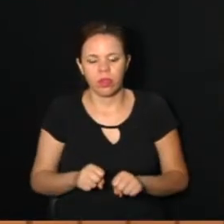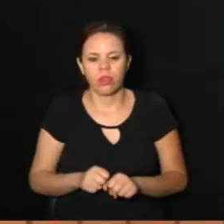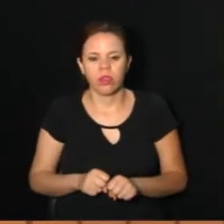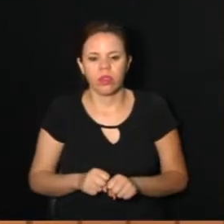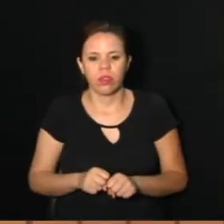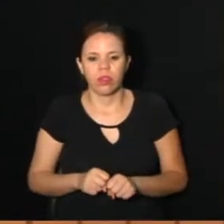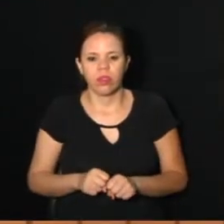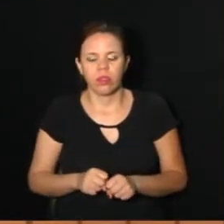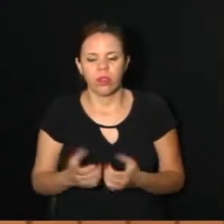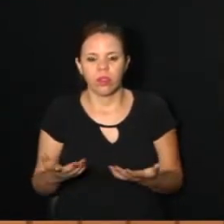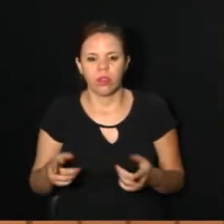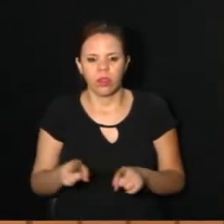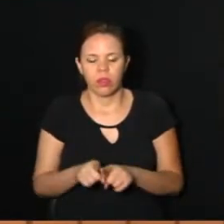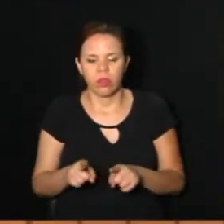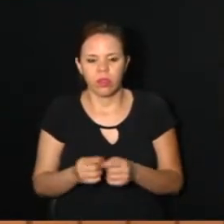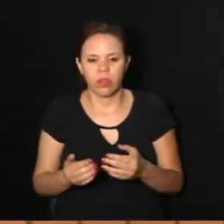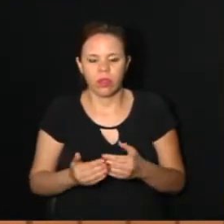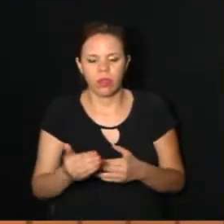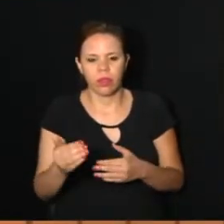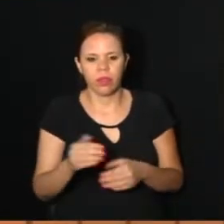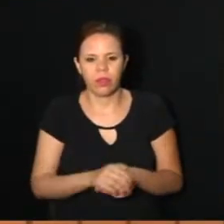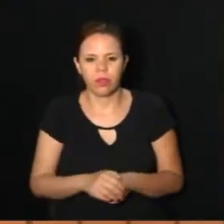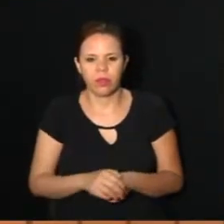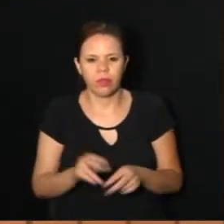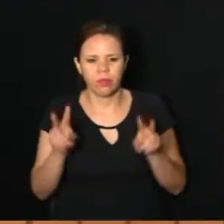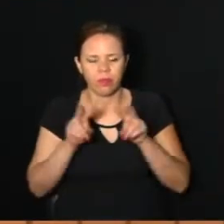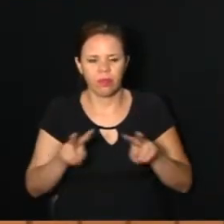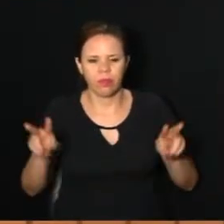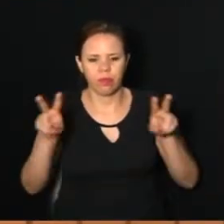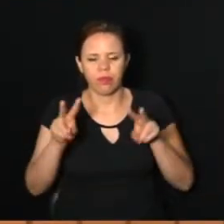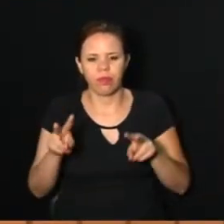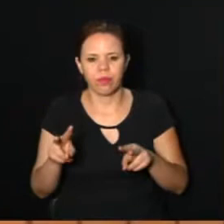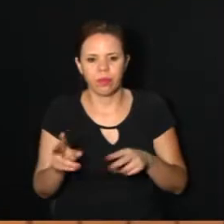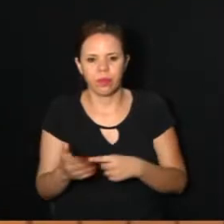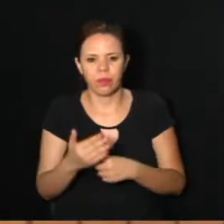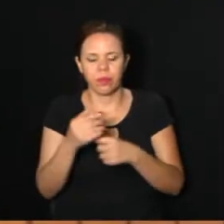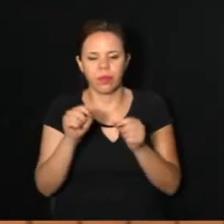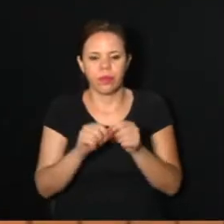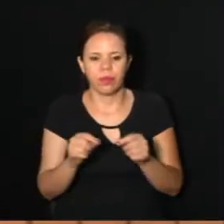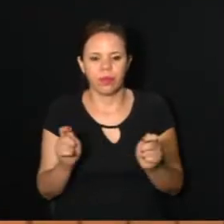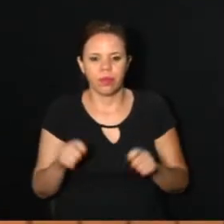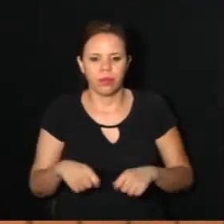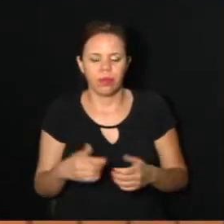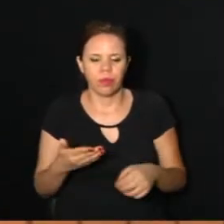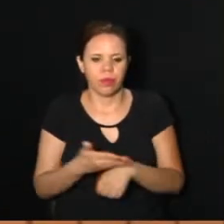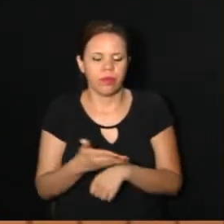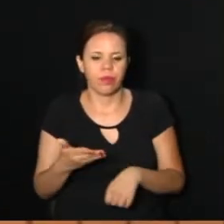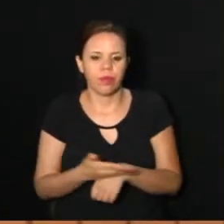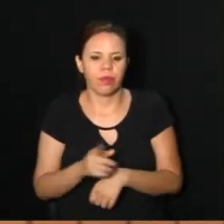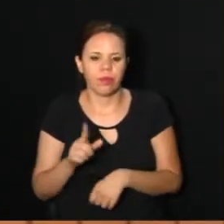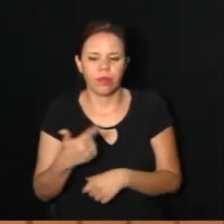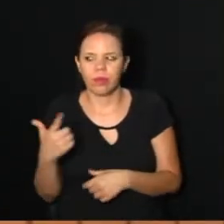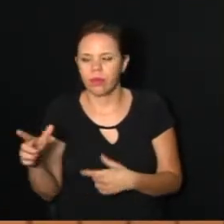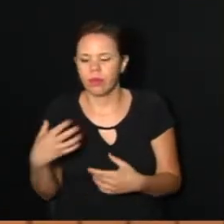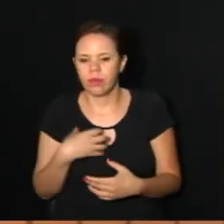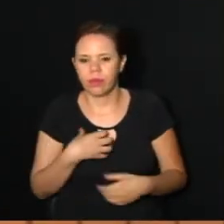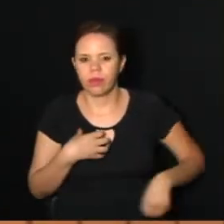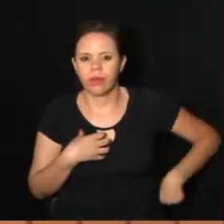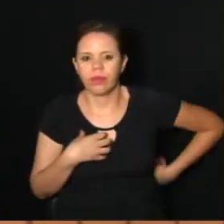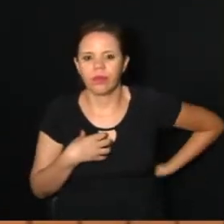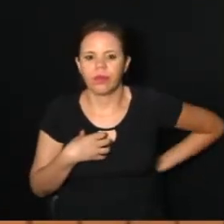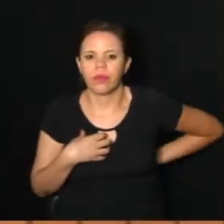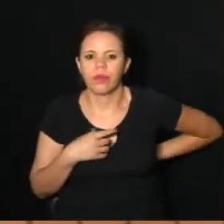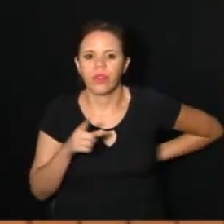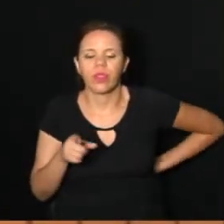Né? A partir daí, você, então, faz a viabilidade eletronicamente, e o município não tem como acessar isso de outra maneira, a não ser o